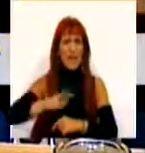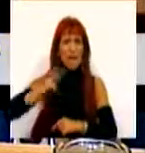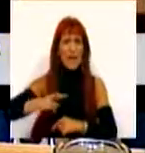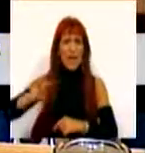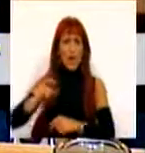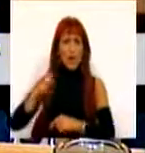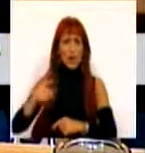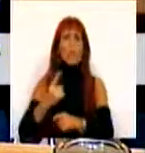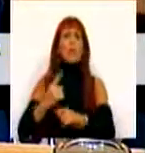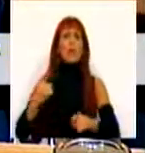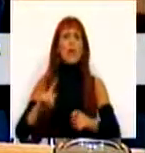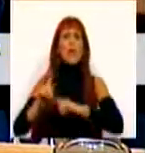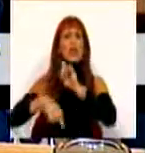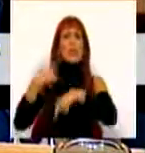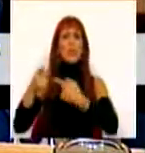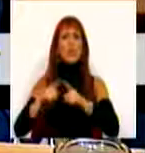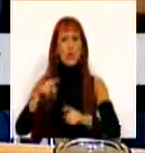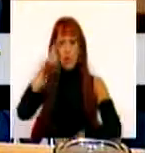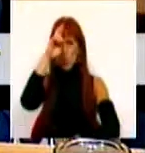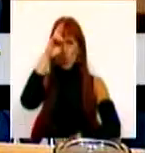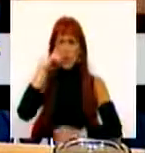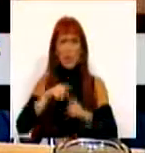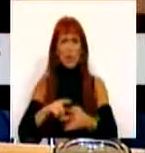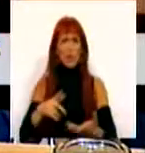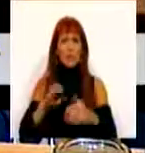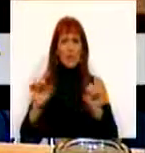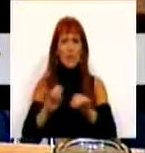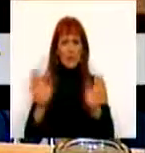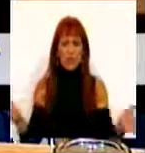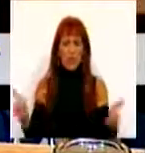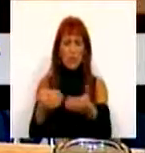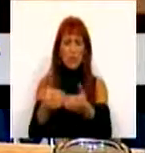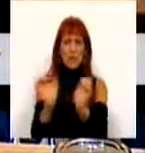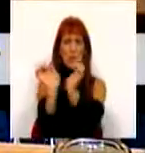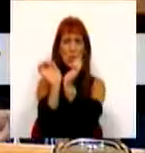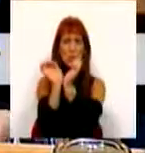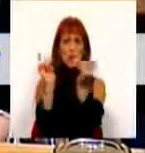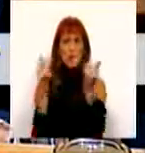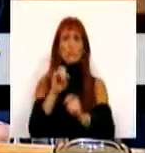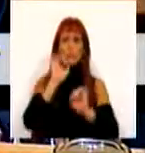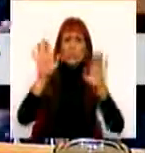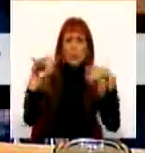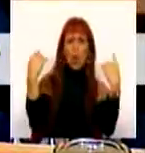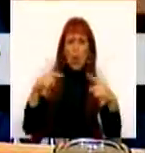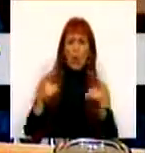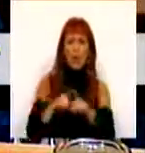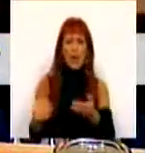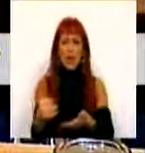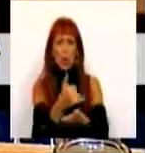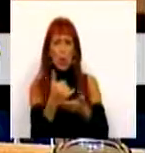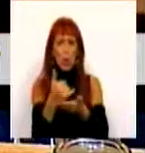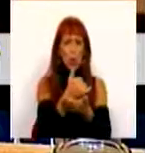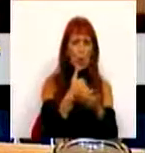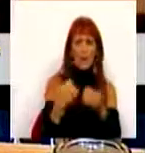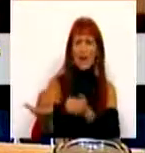euros, uma vez que, depois de um esforço de clarificação e convergência com a Segurança Social, foi possível ir recuperando